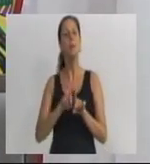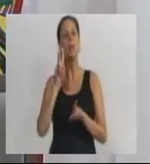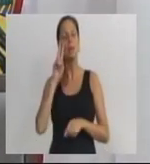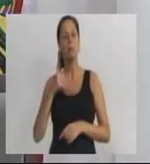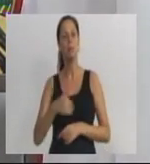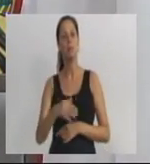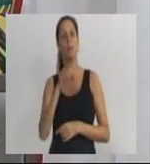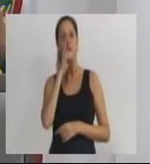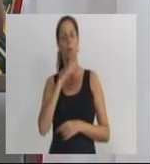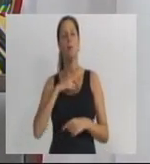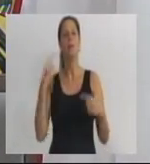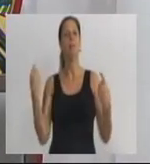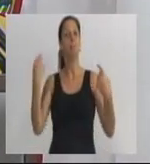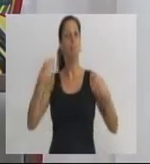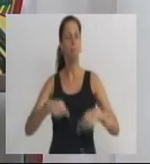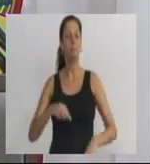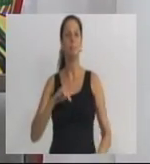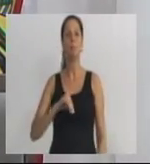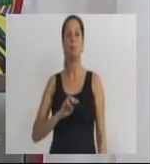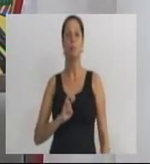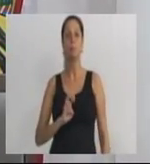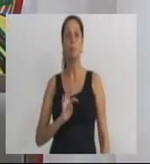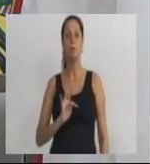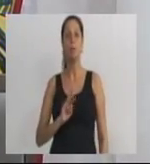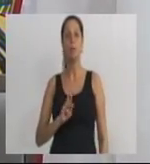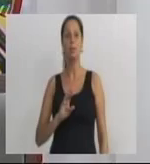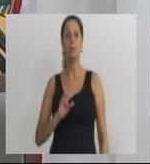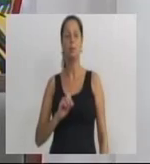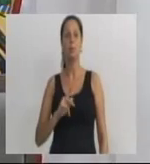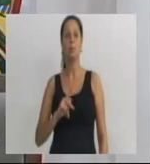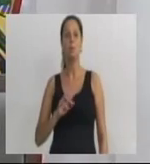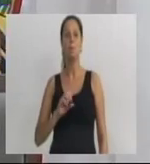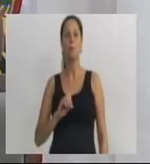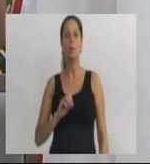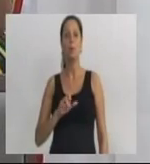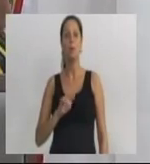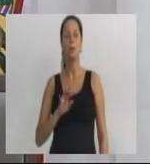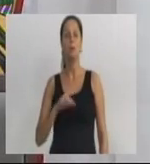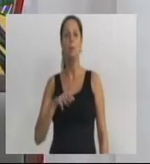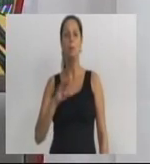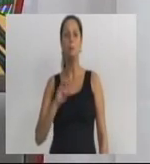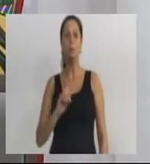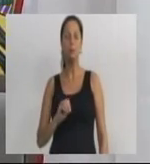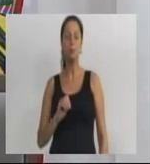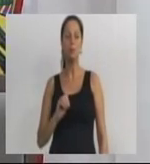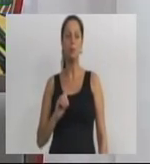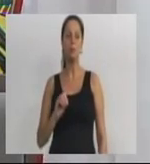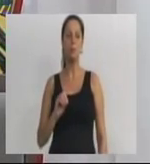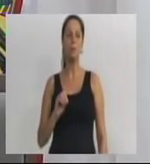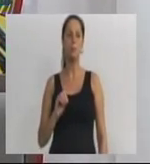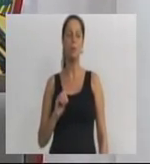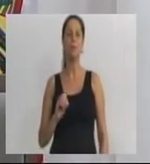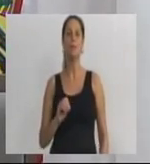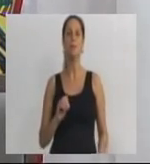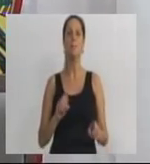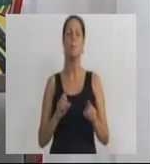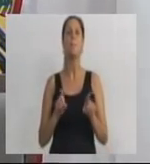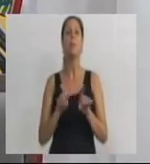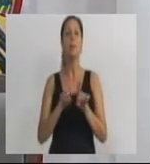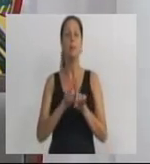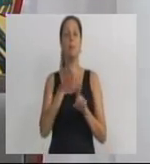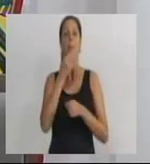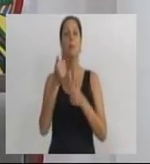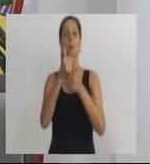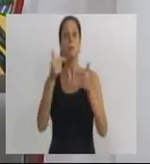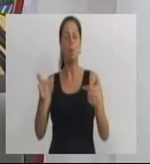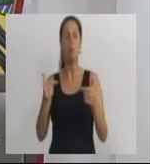contra o Internacional, porque os dois estão com o Inter de Lages, o Inter ganhou o Figueirense, e o nosso Metrô conquistou a vitória fora de casa. Boa sorte para ele